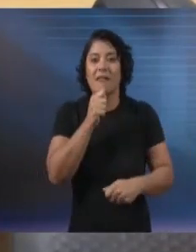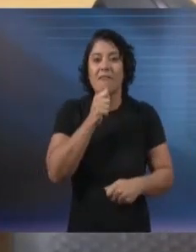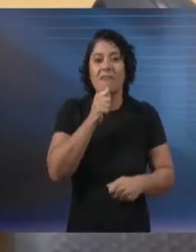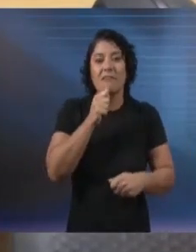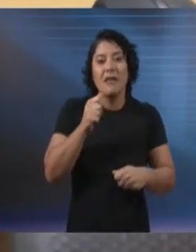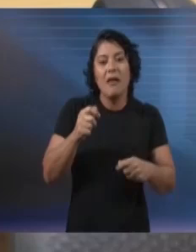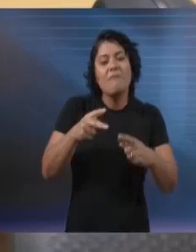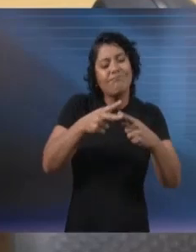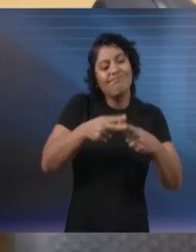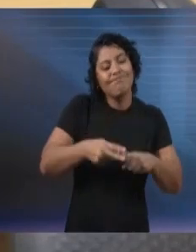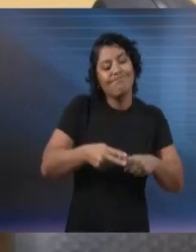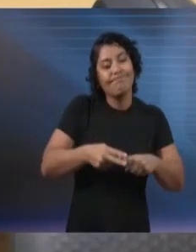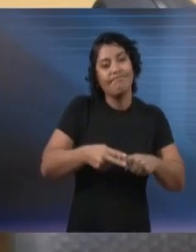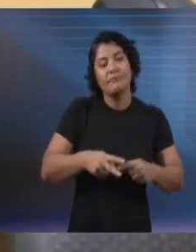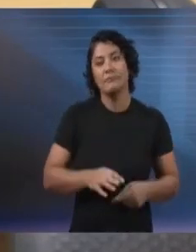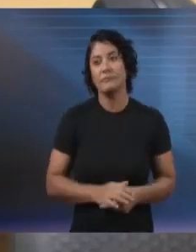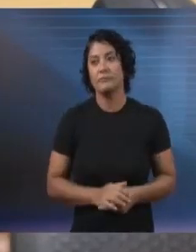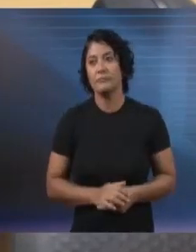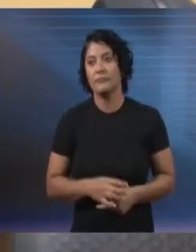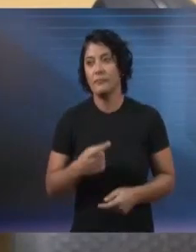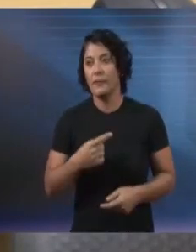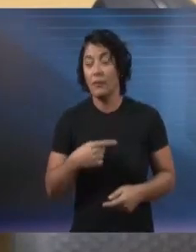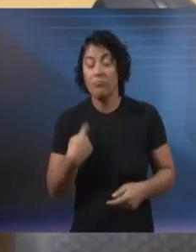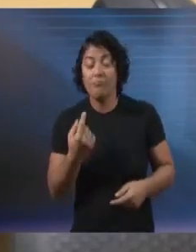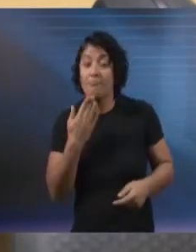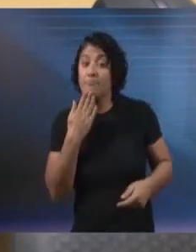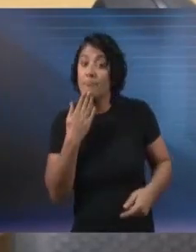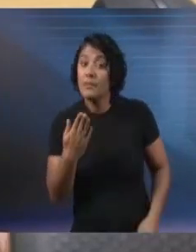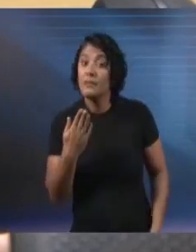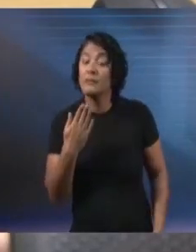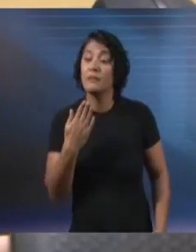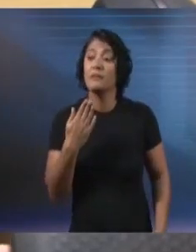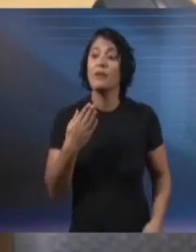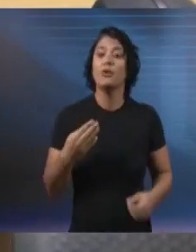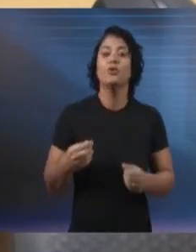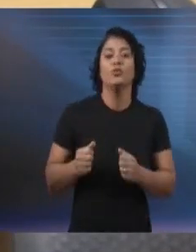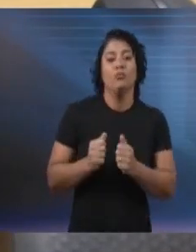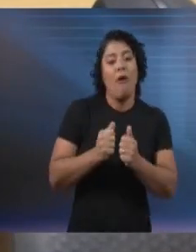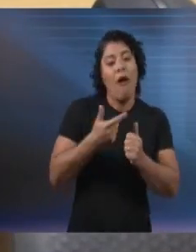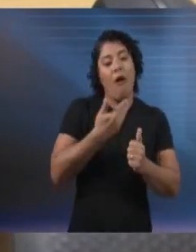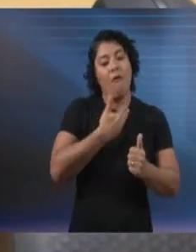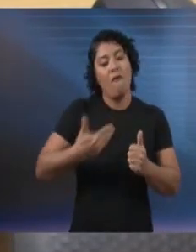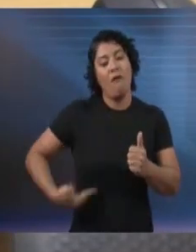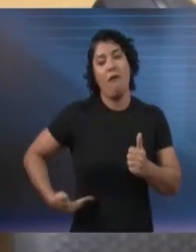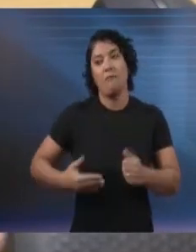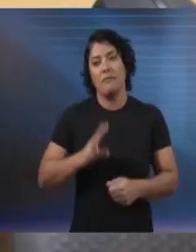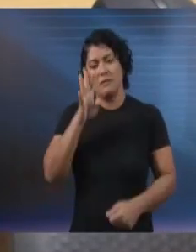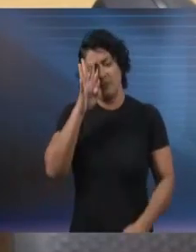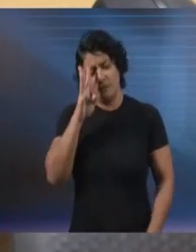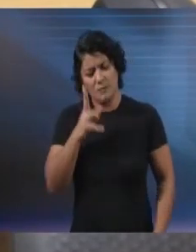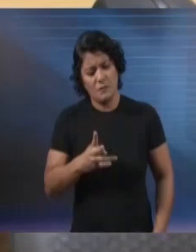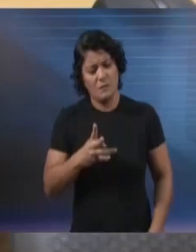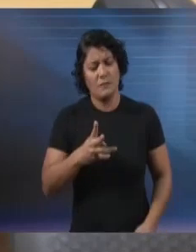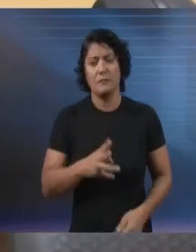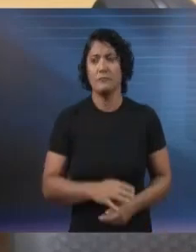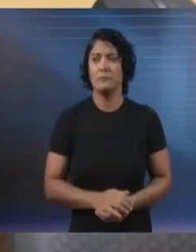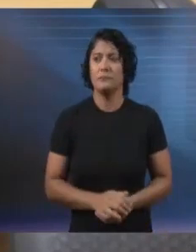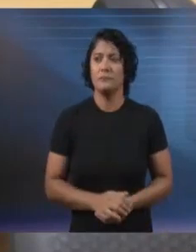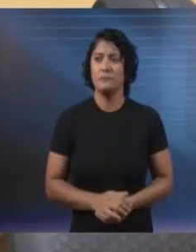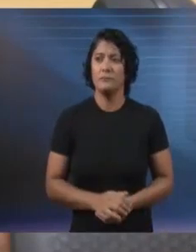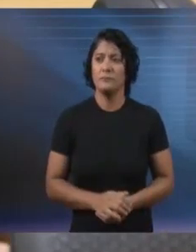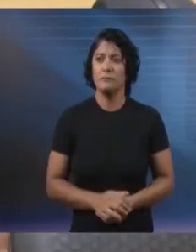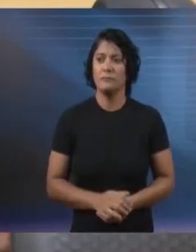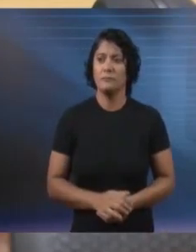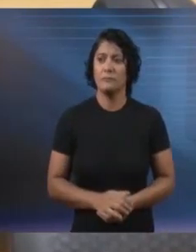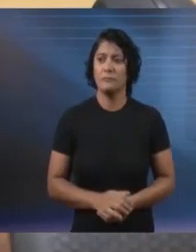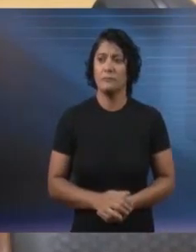concluir o serviço. E o nosso apelo é, junto à governadora, é que ela tome a decisão, ela que